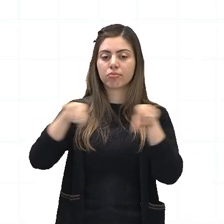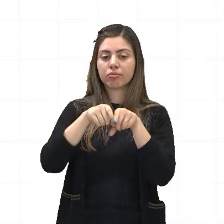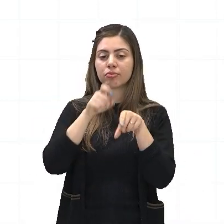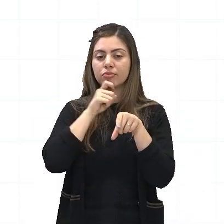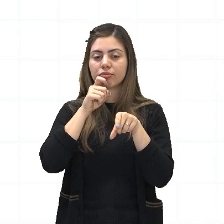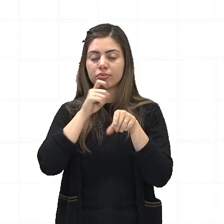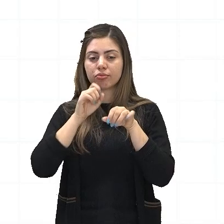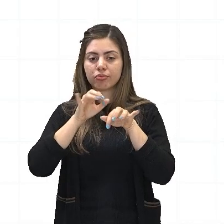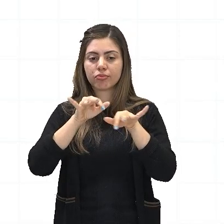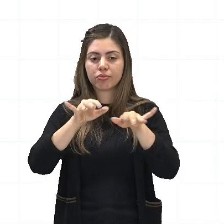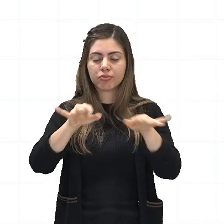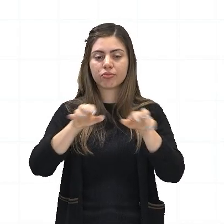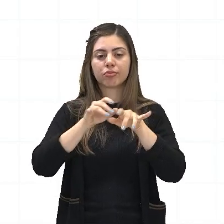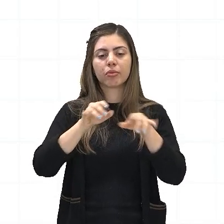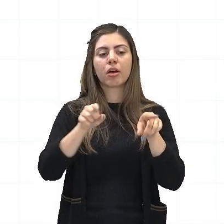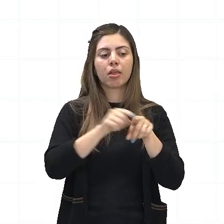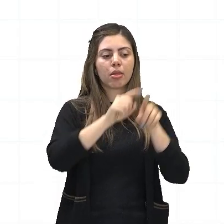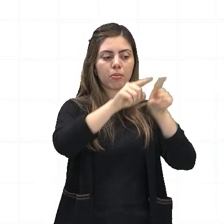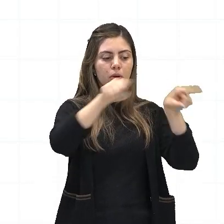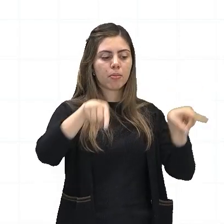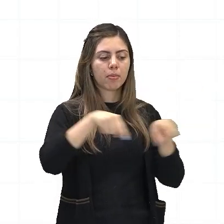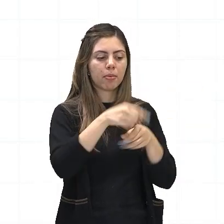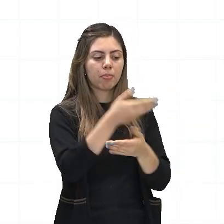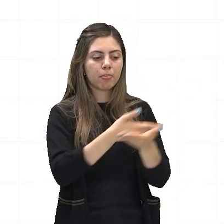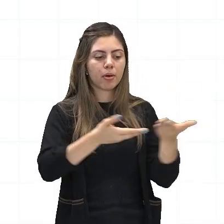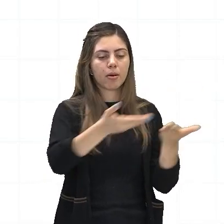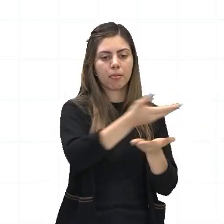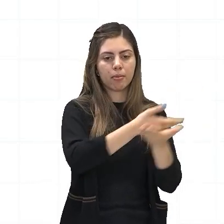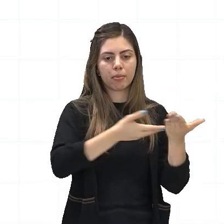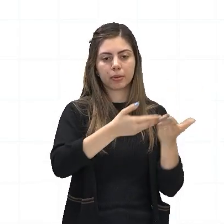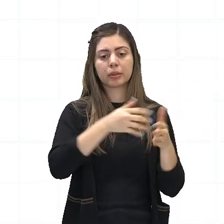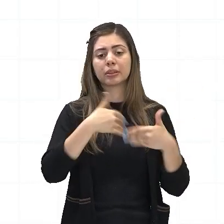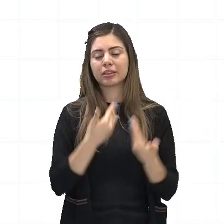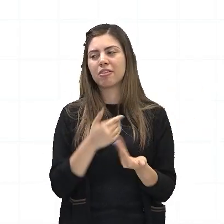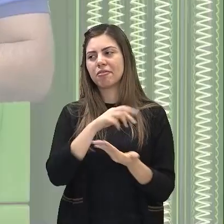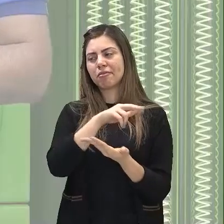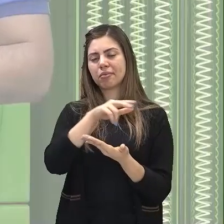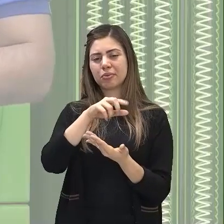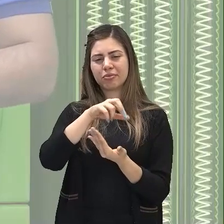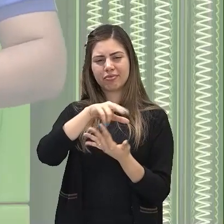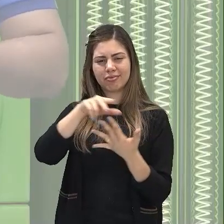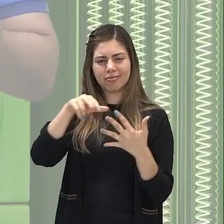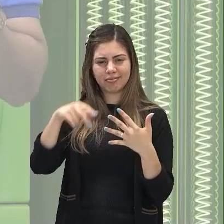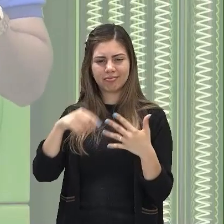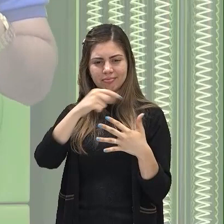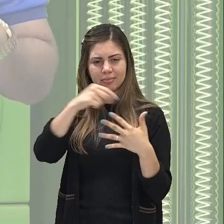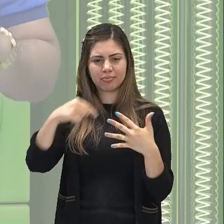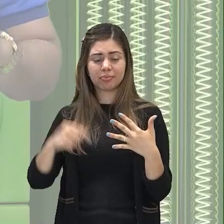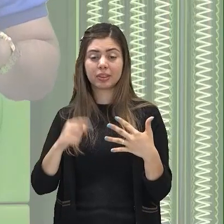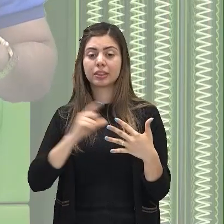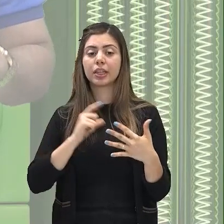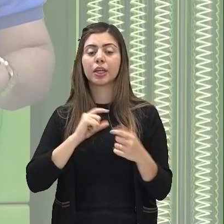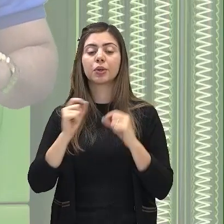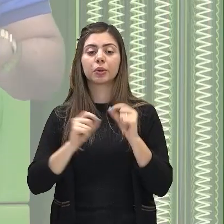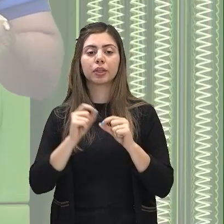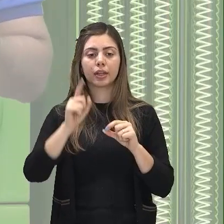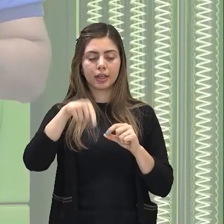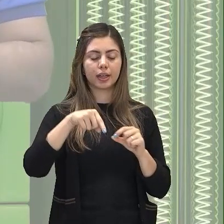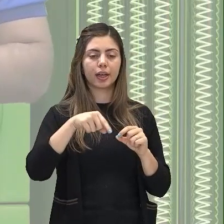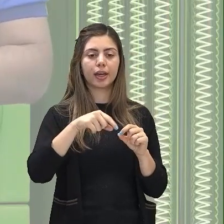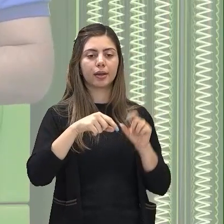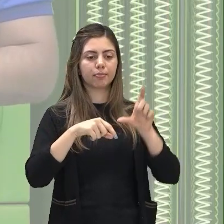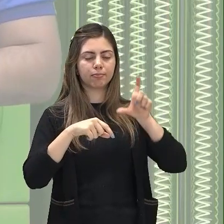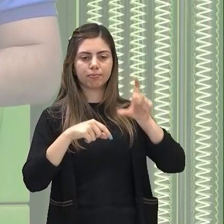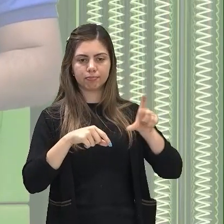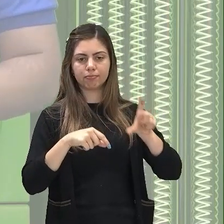a gente tem aí diversos equipamentos e todos eles, né, atualmente, vêm com uma etiqueta para você identificar